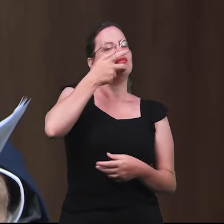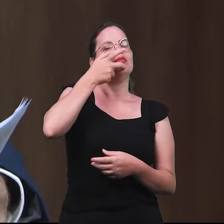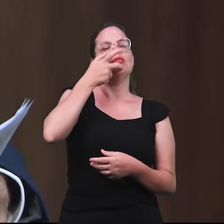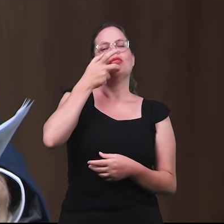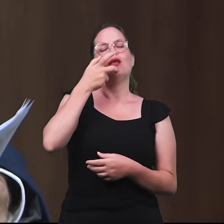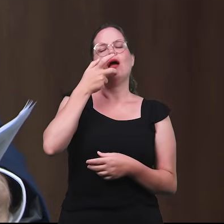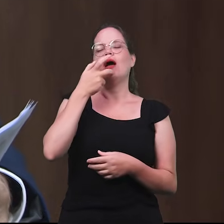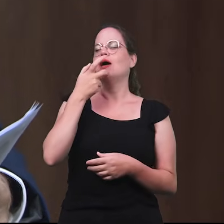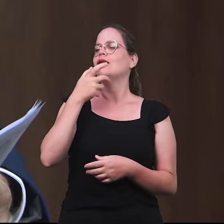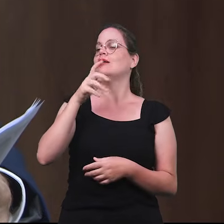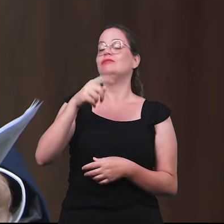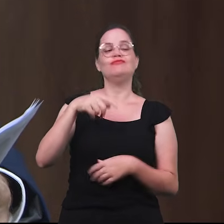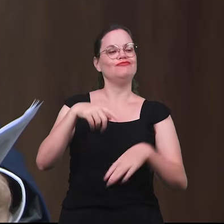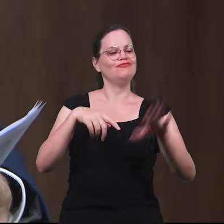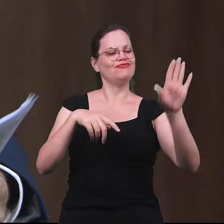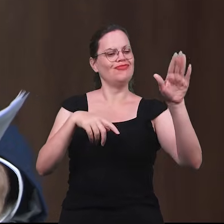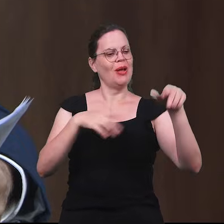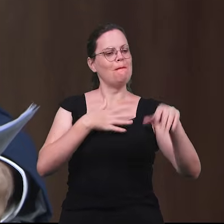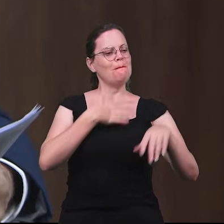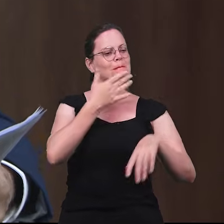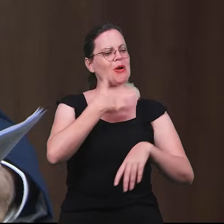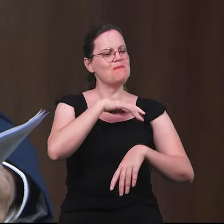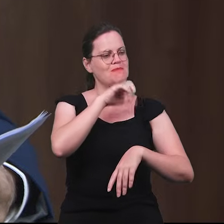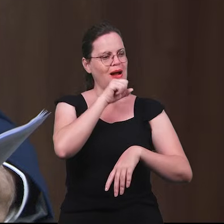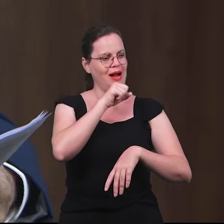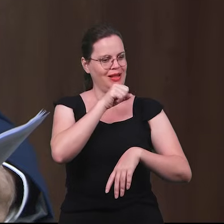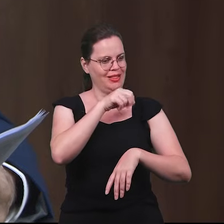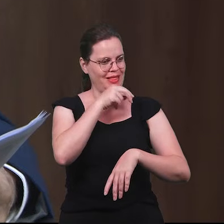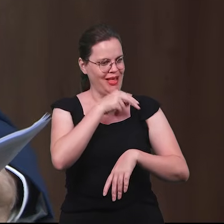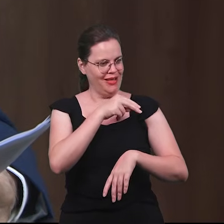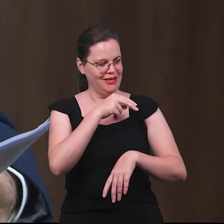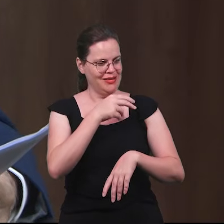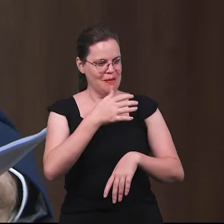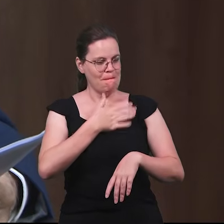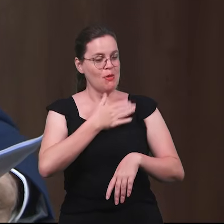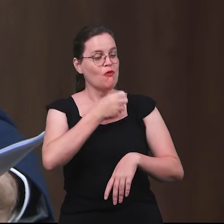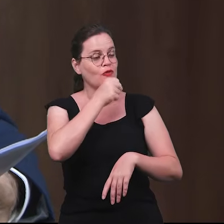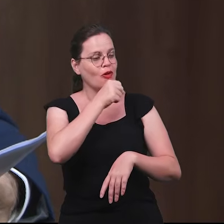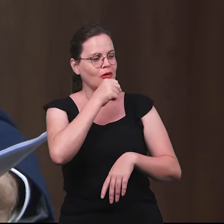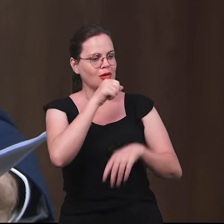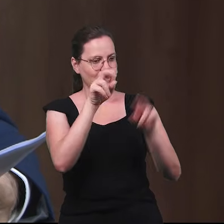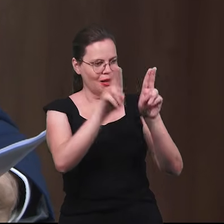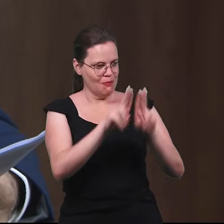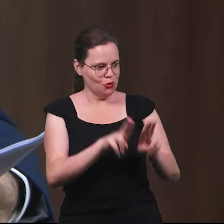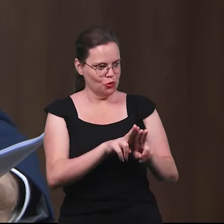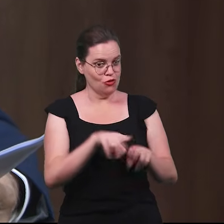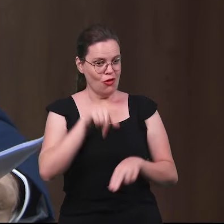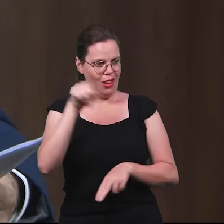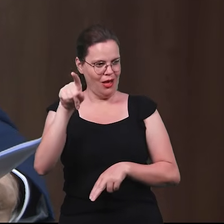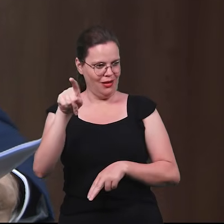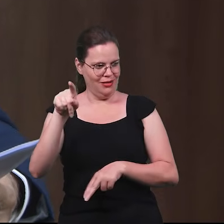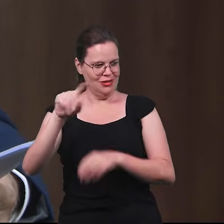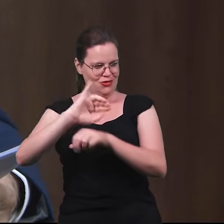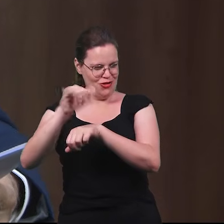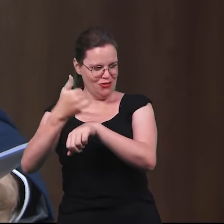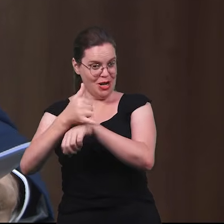Jerusalém, levou para a Babilônia. Ele mandou trazer esses vasos e beberam vinho